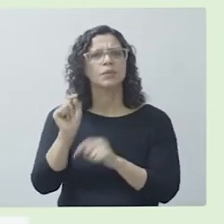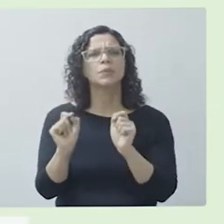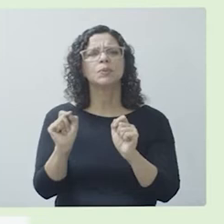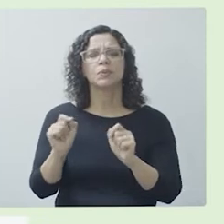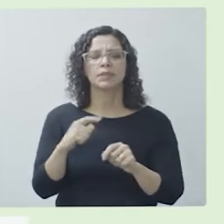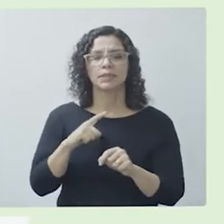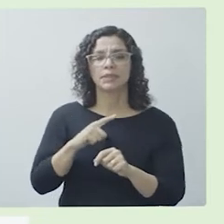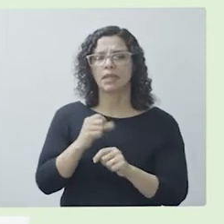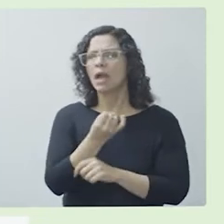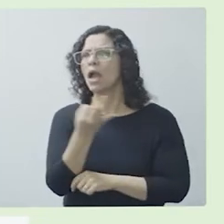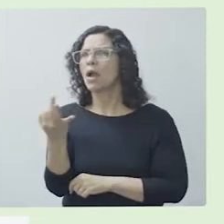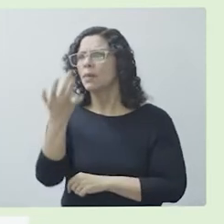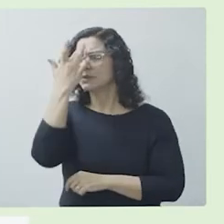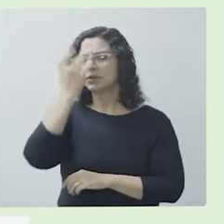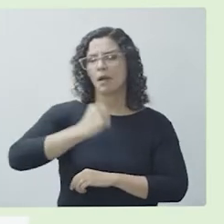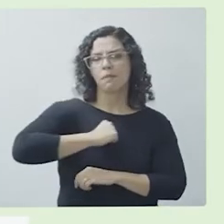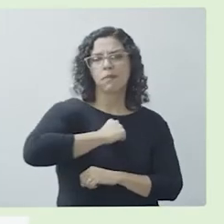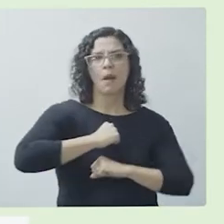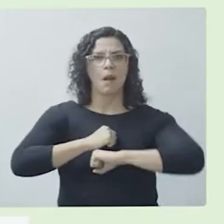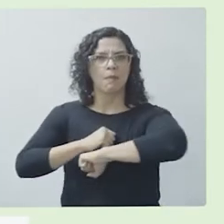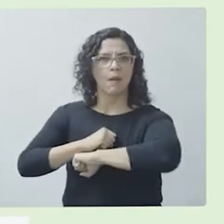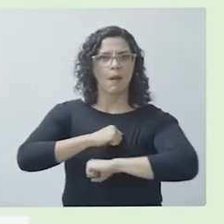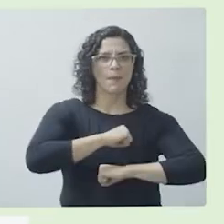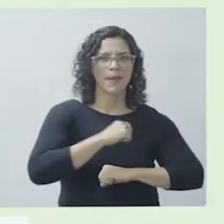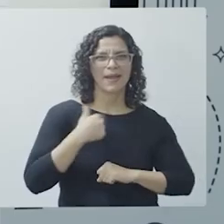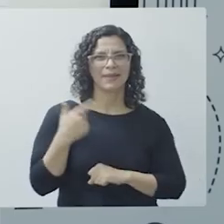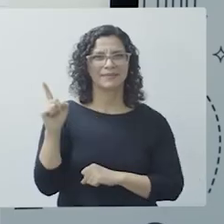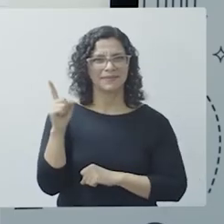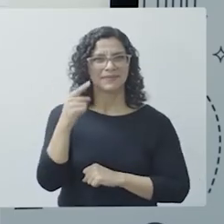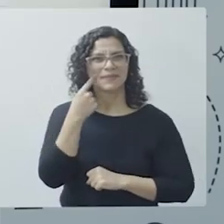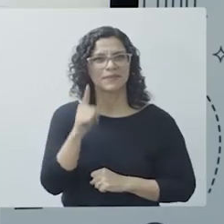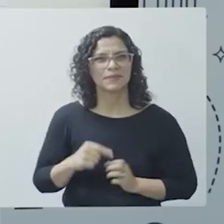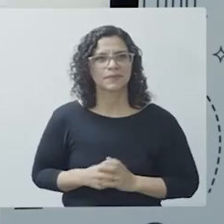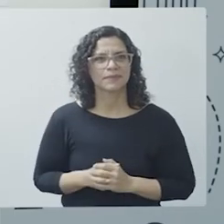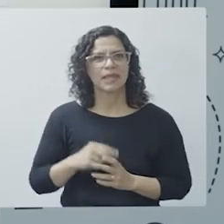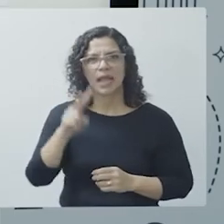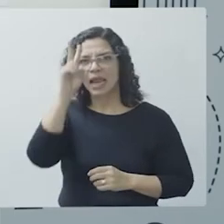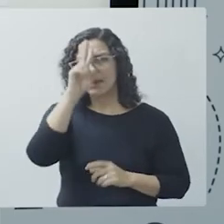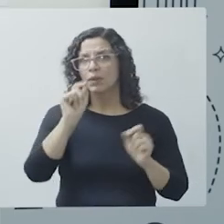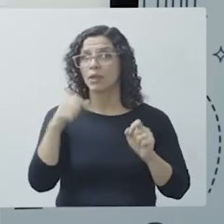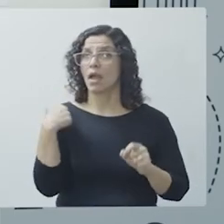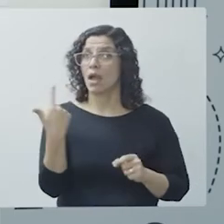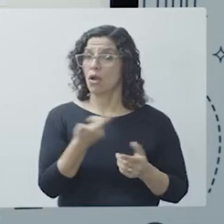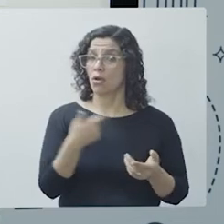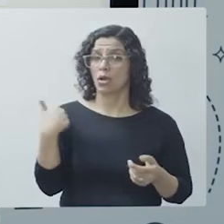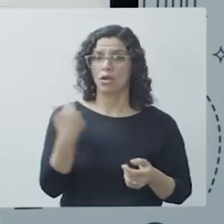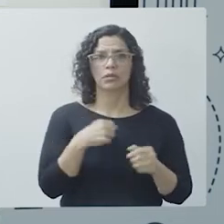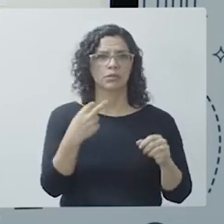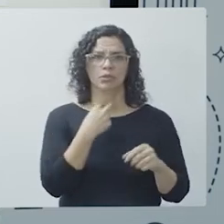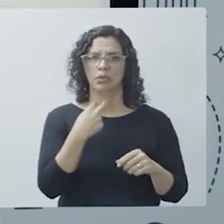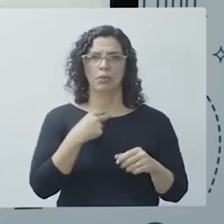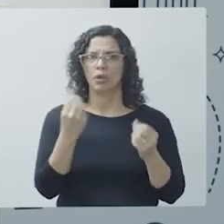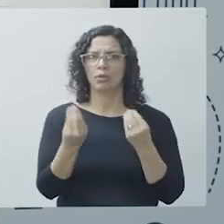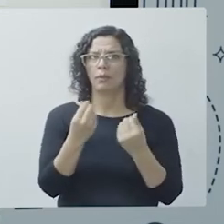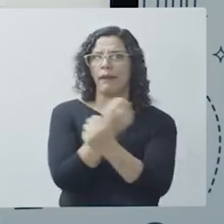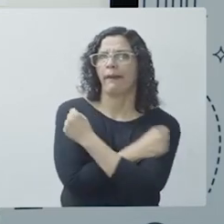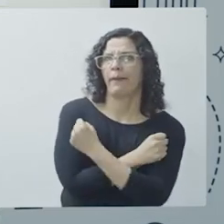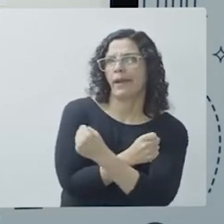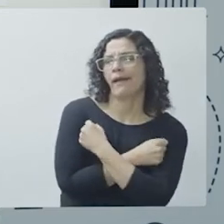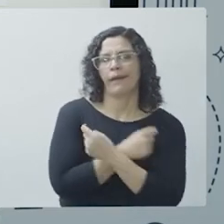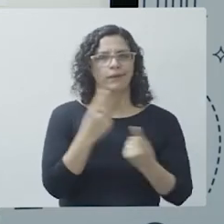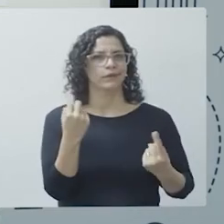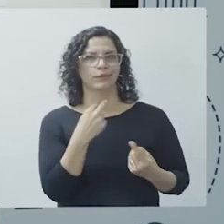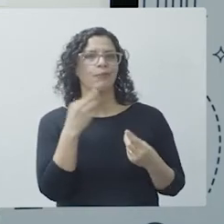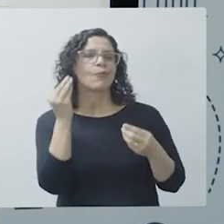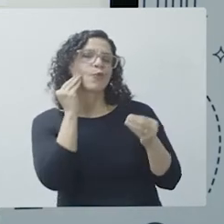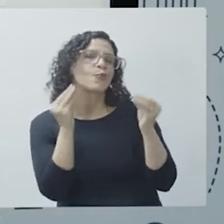temos alguns amigos se cumprimentando. Lembrando que agora nós não podemos dar